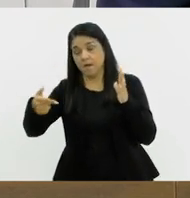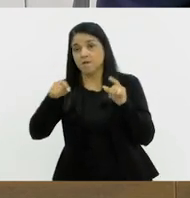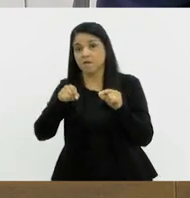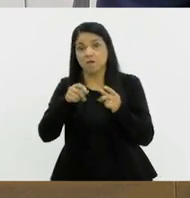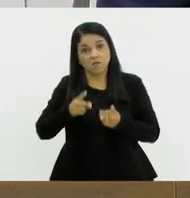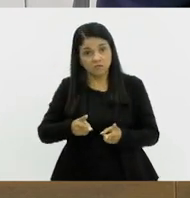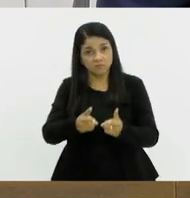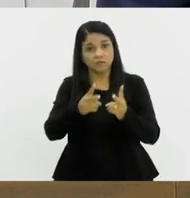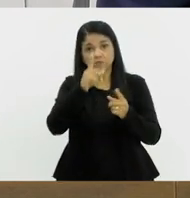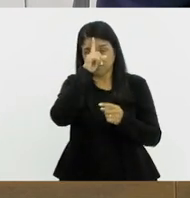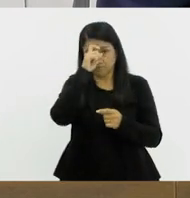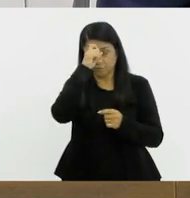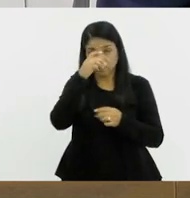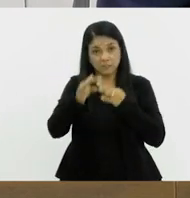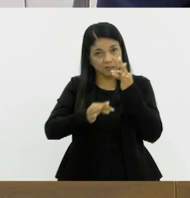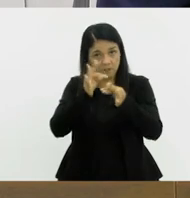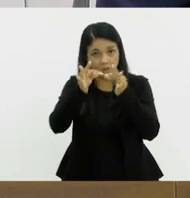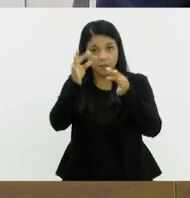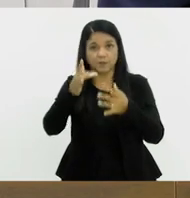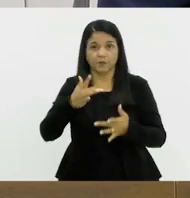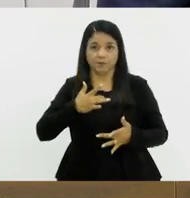penal para tratamento da tuberculose.